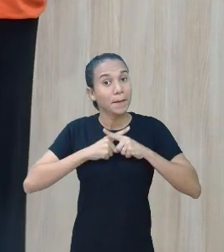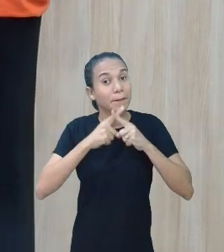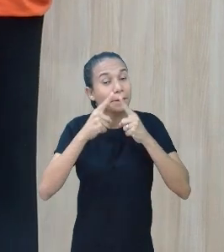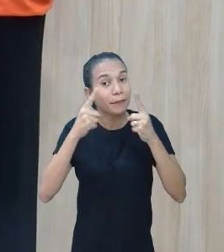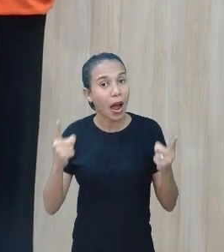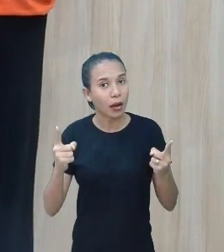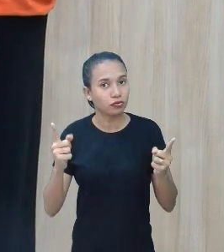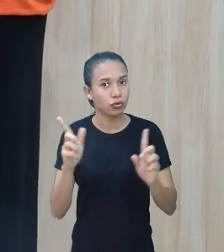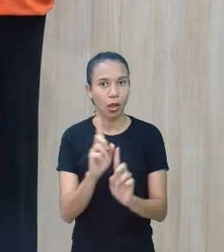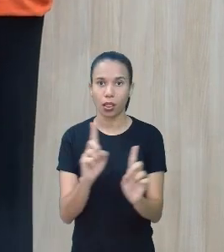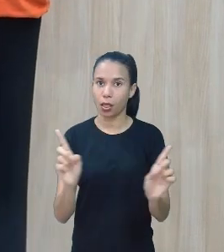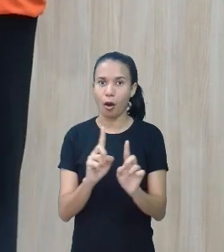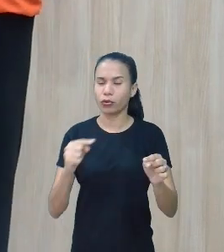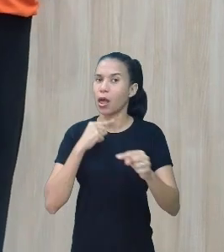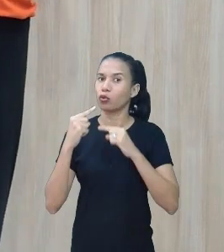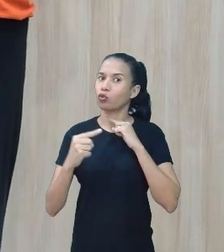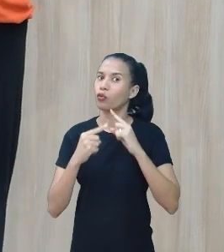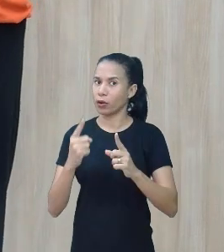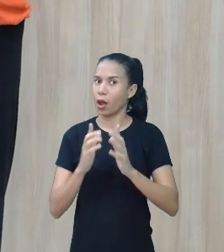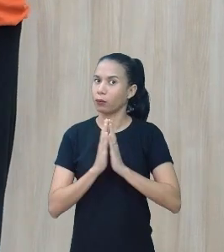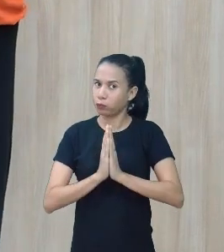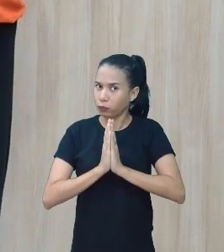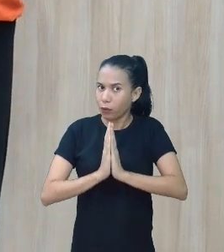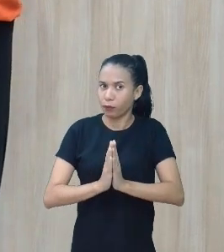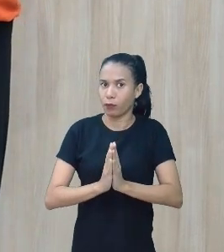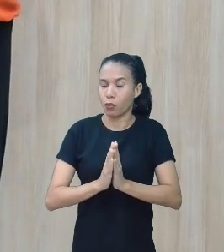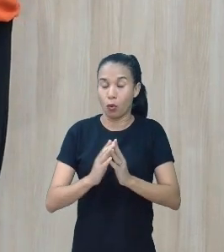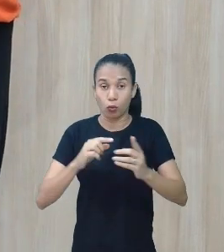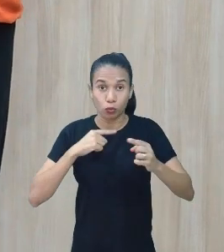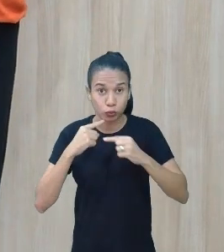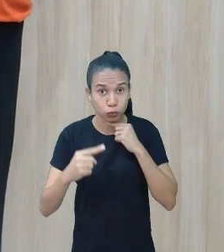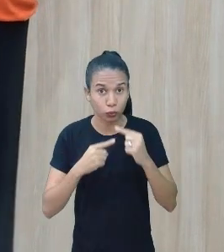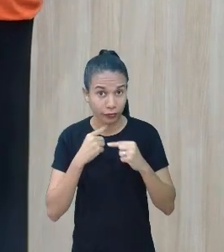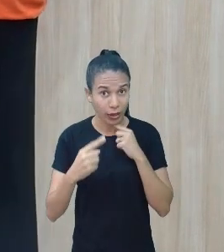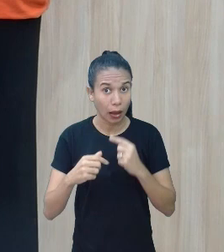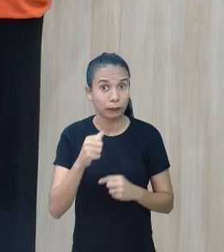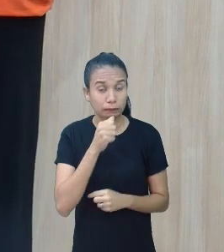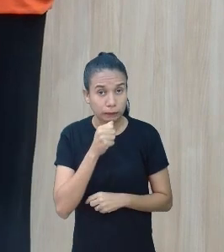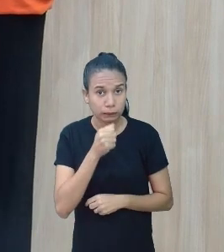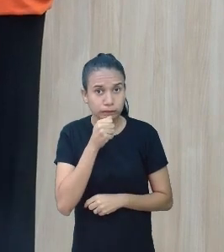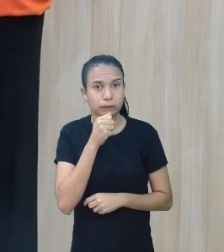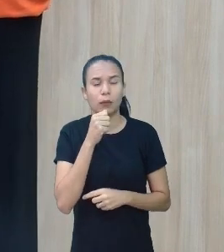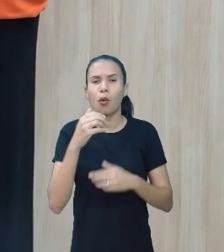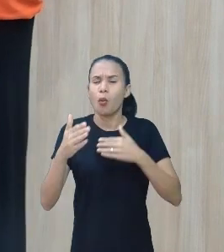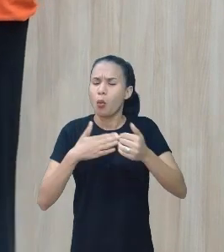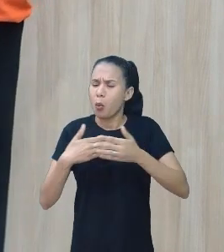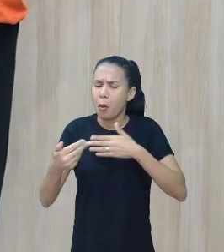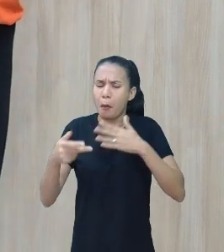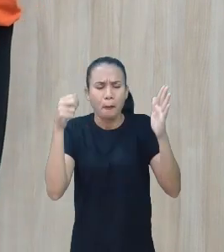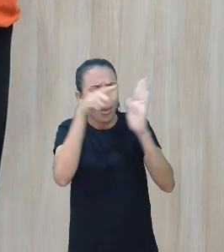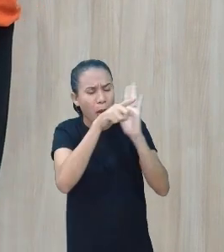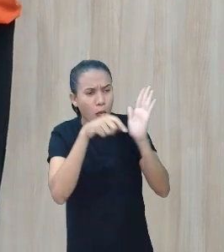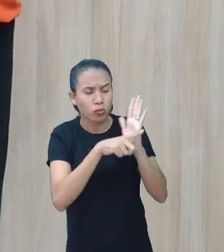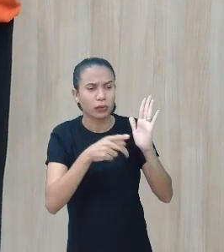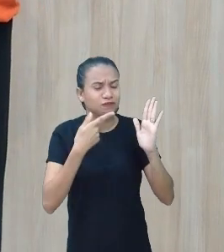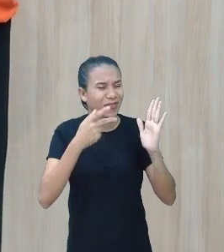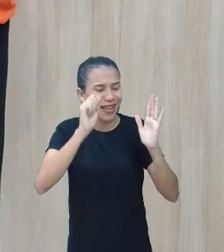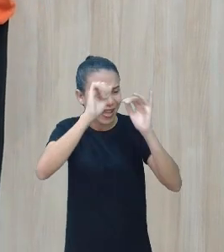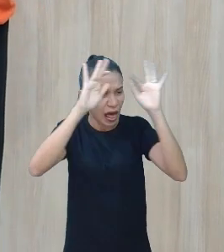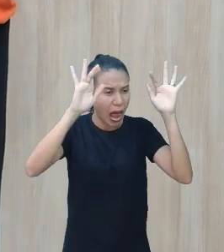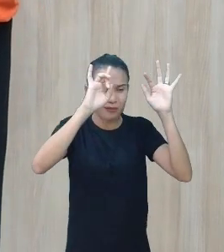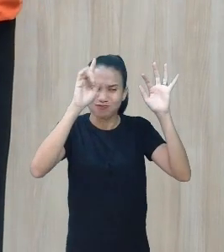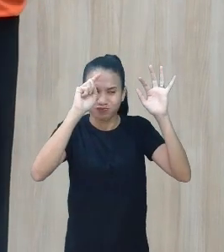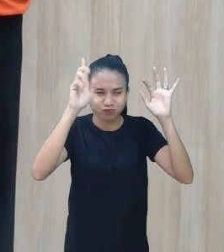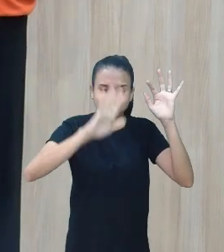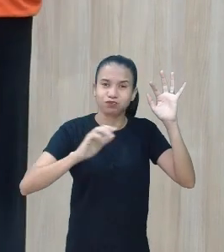Mas não fiquem com dúvidas, pelo amor de Deus. Qualquer dúvida que vocês tiverem, qualquer questão que não ficar muito